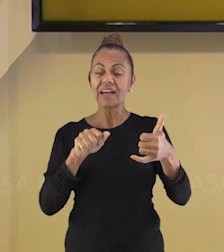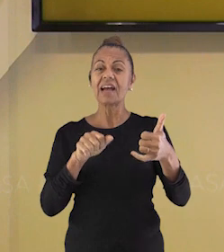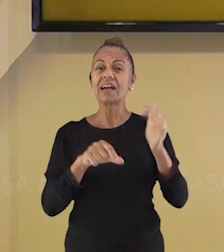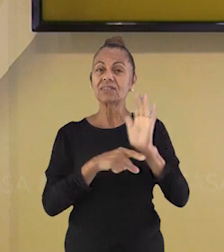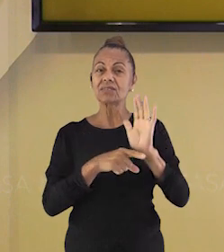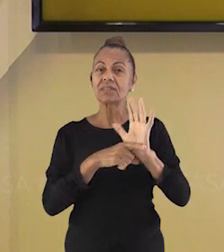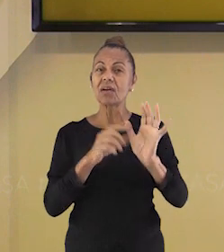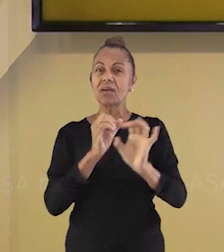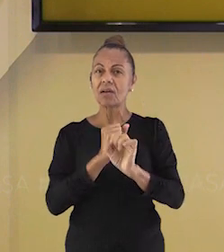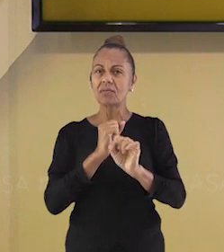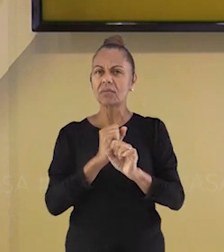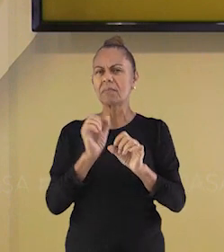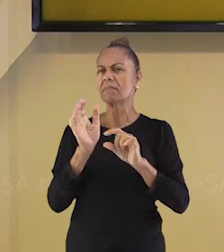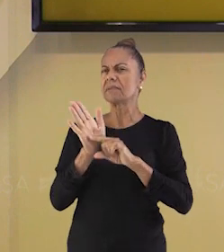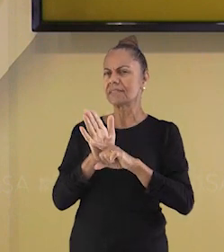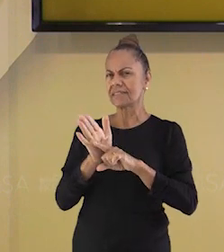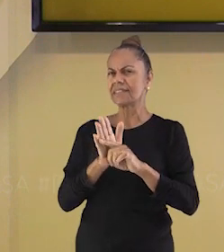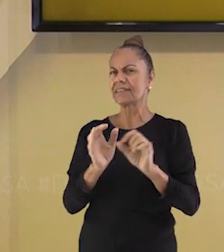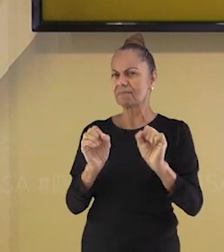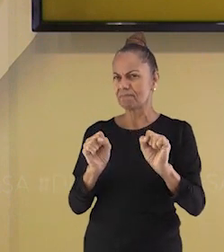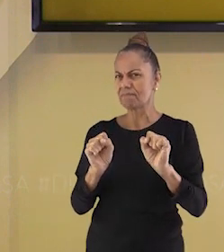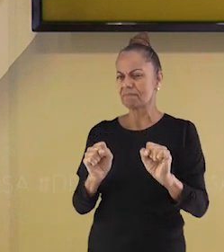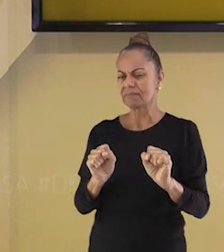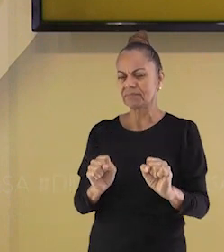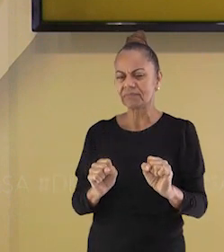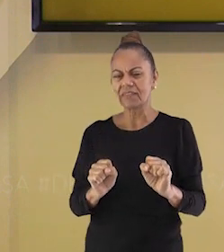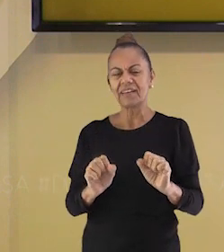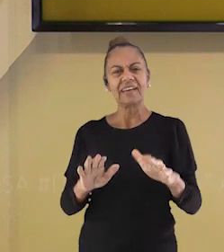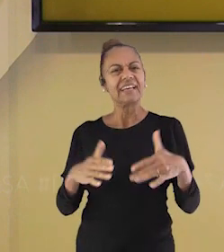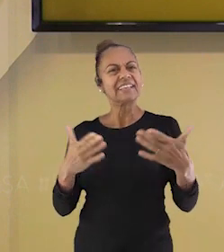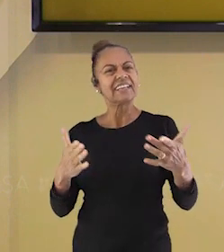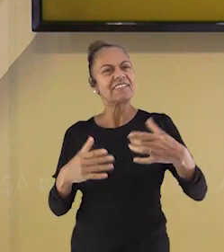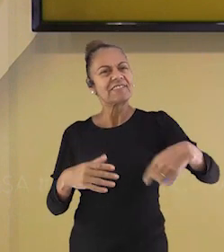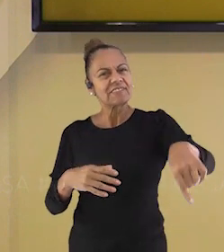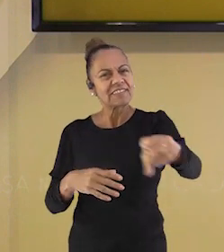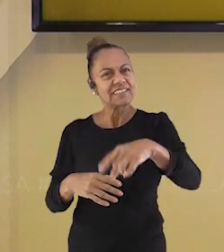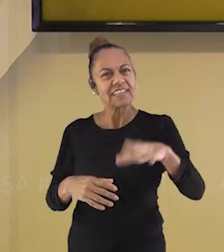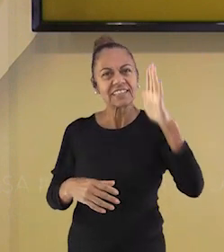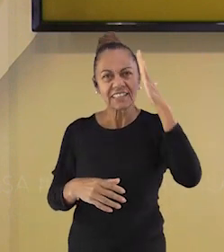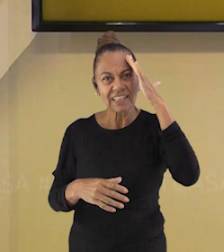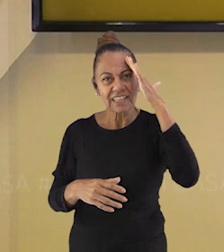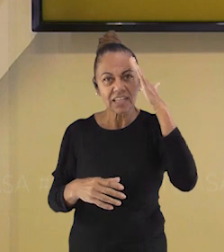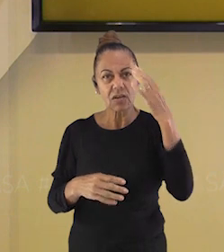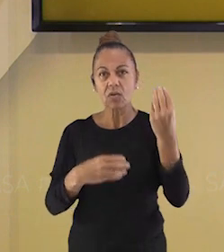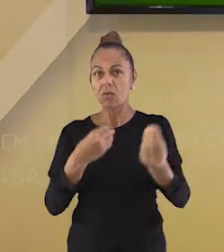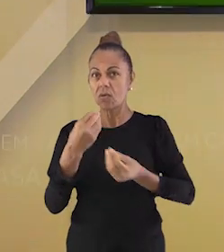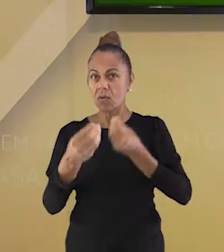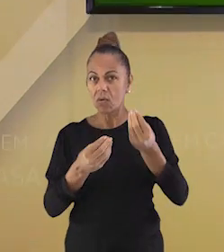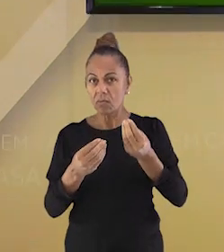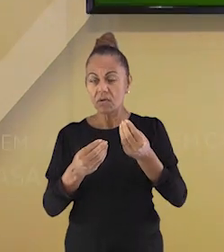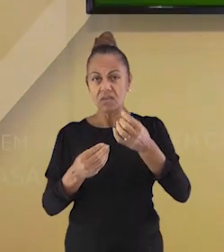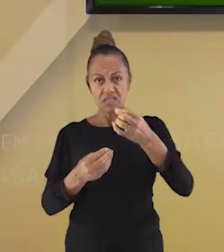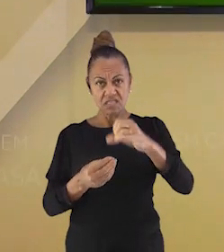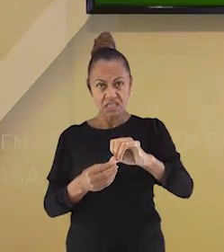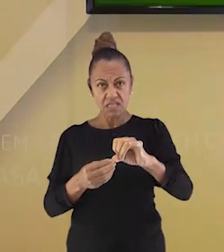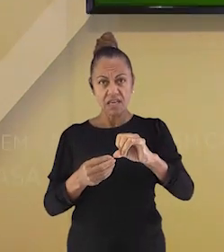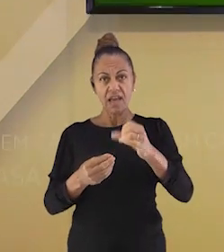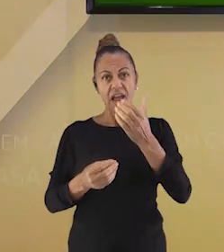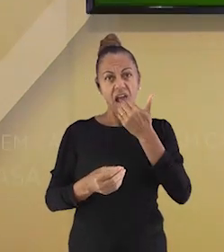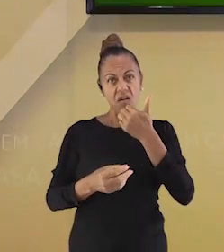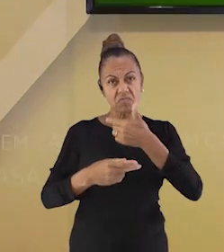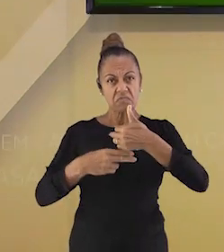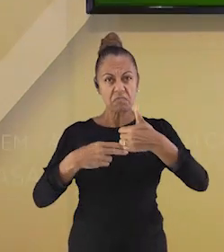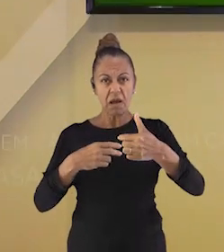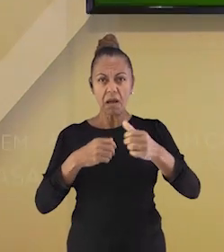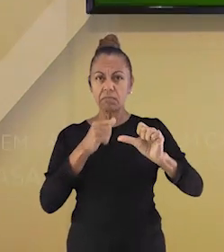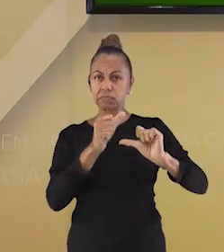vários aplicativos de celulares que podem te ajudar nesse cálculo. É só pesquisar. E então, estudantes,